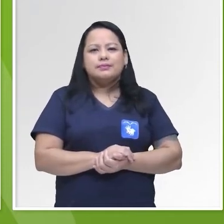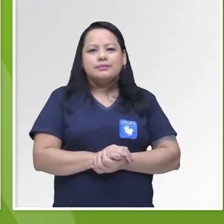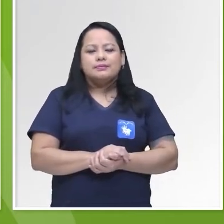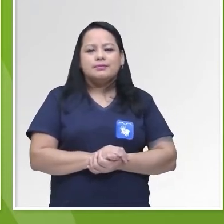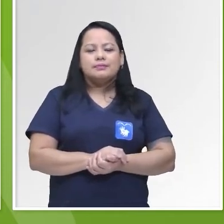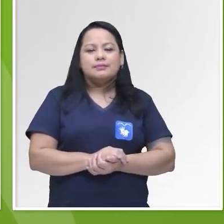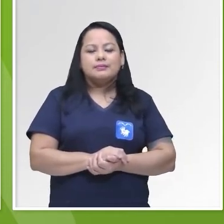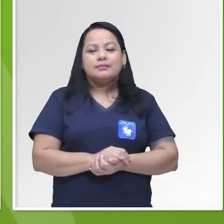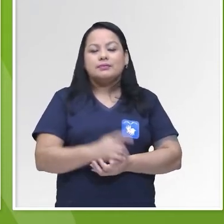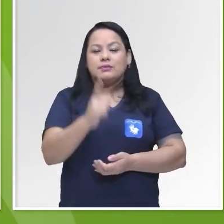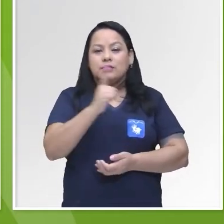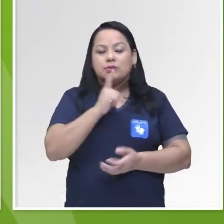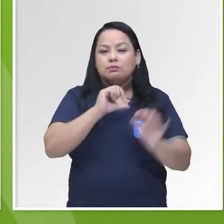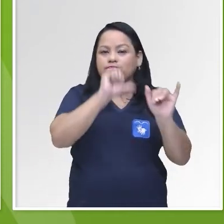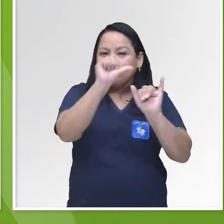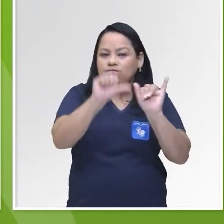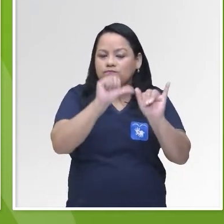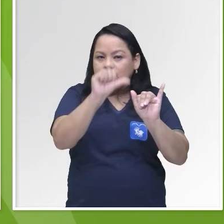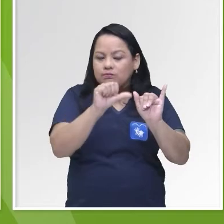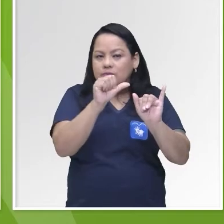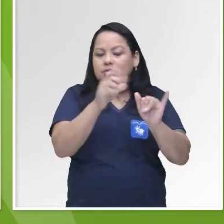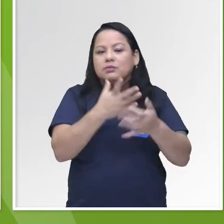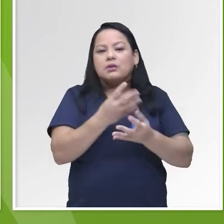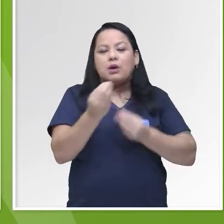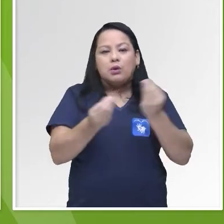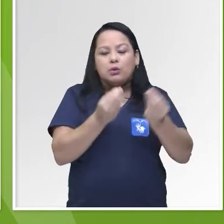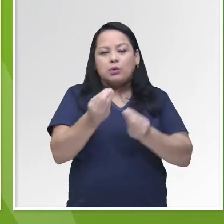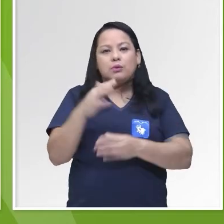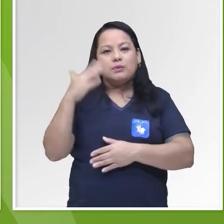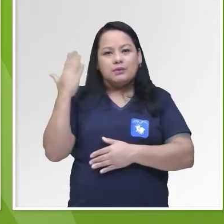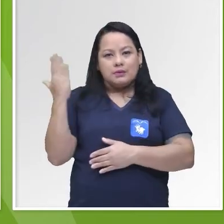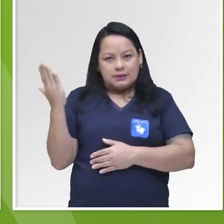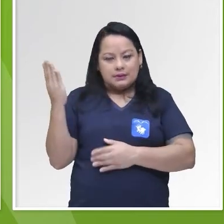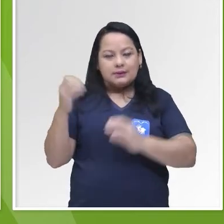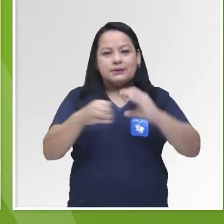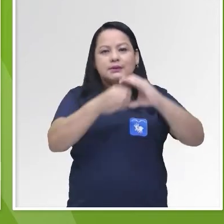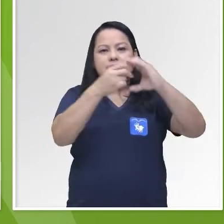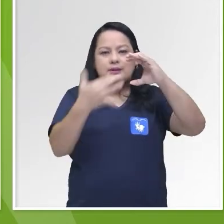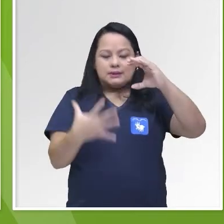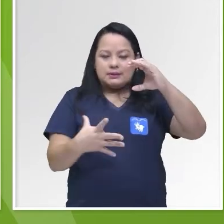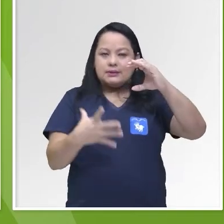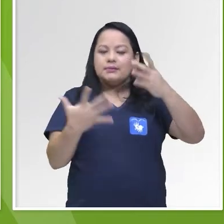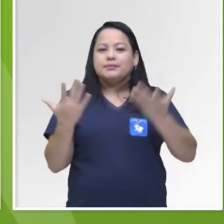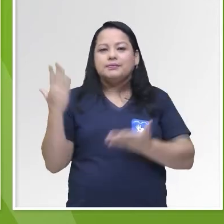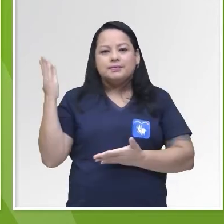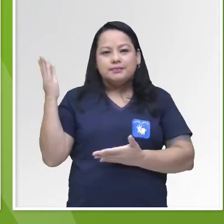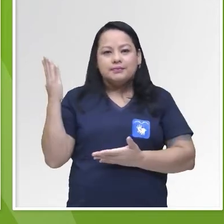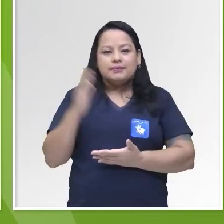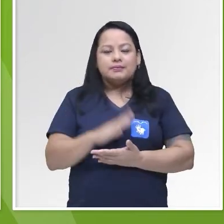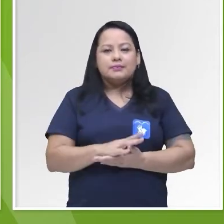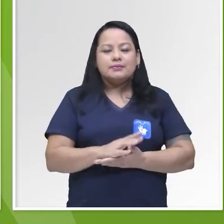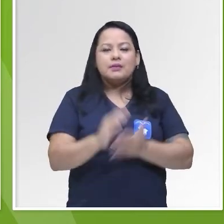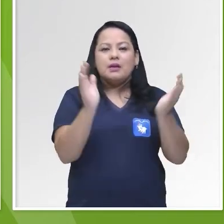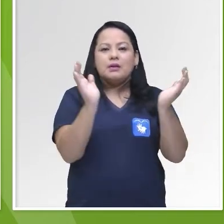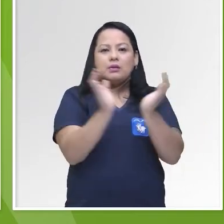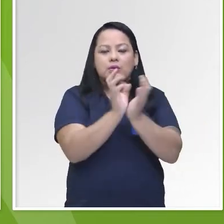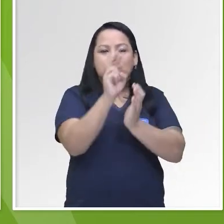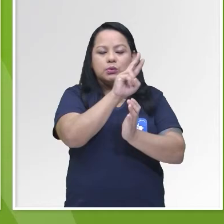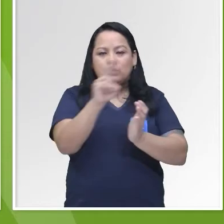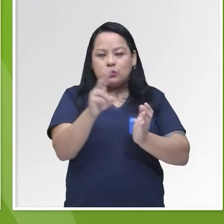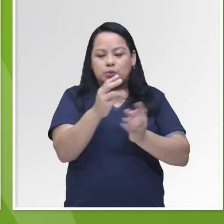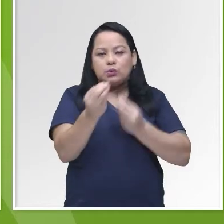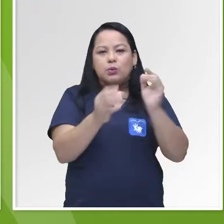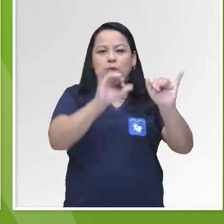eu tenho reações químicas com estas características, eu classifico como sendo